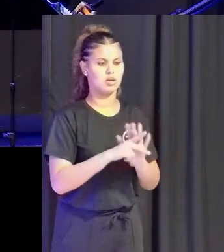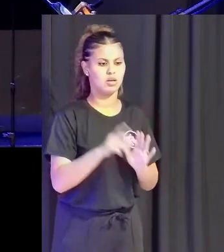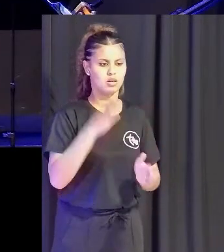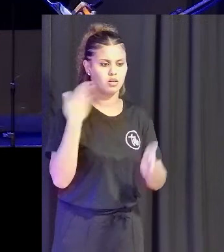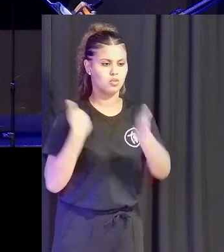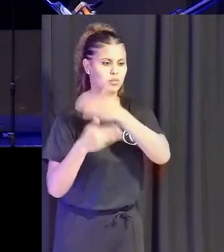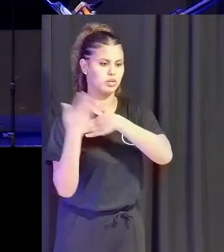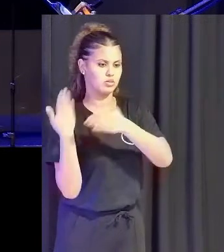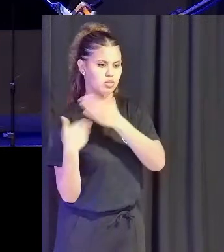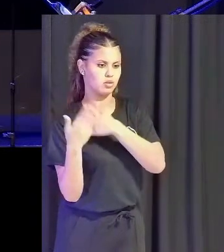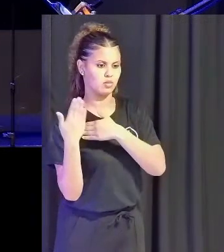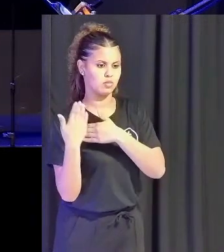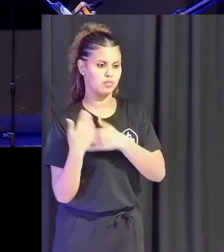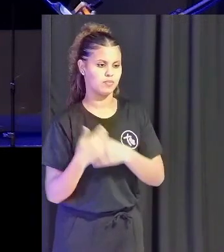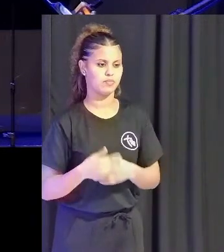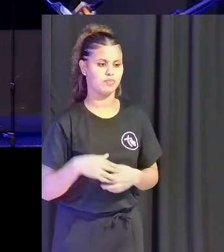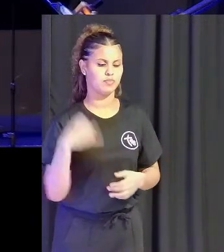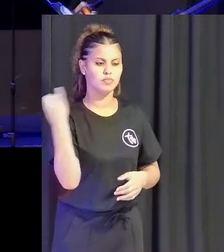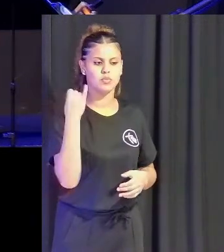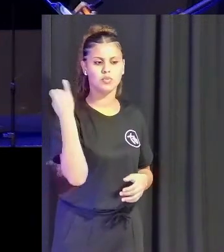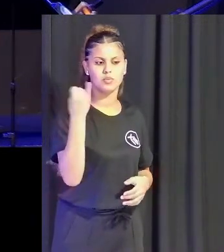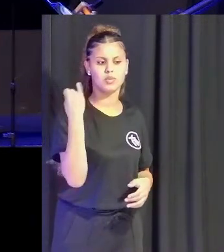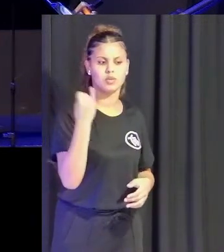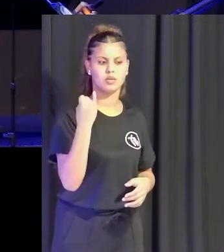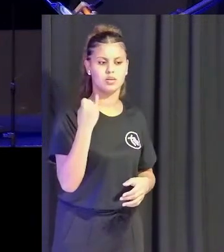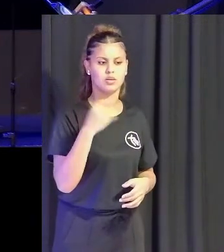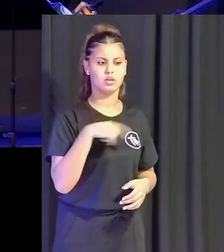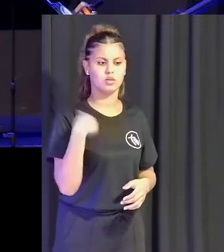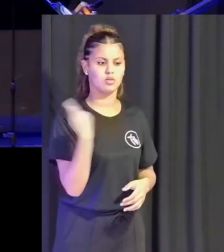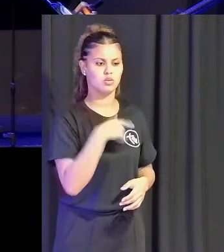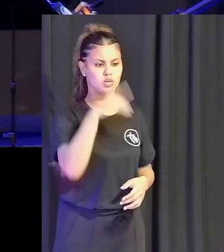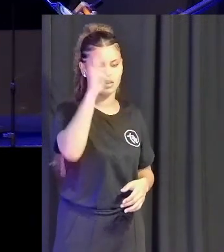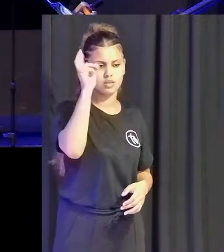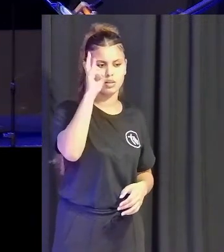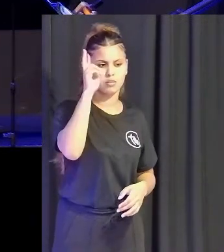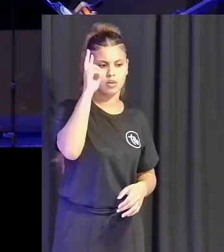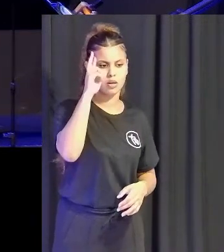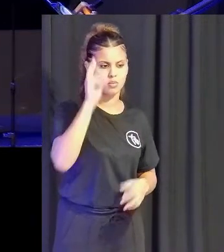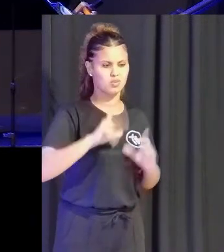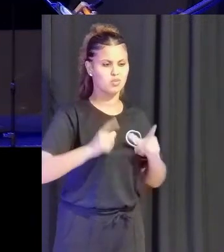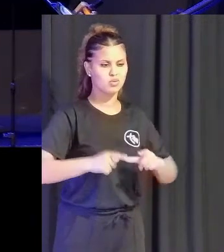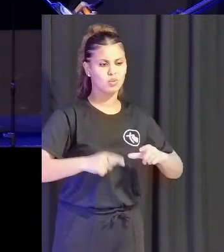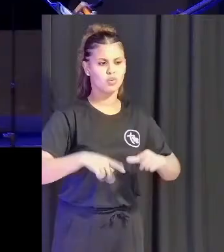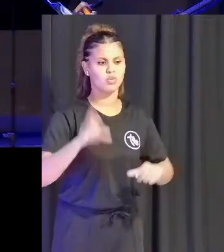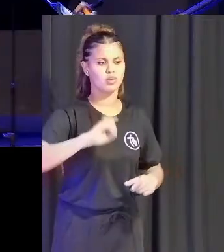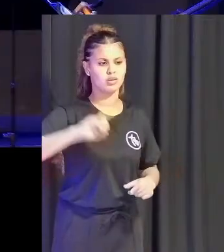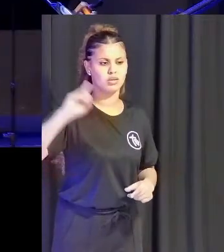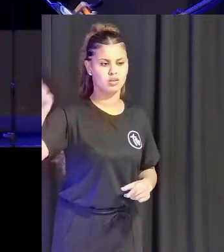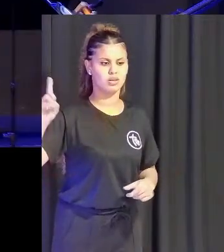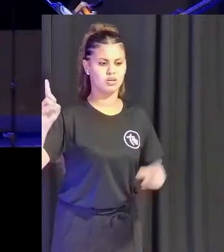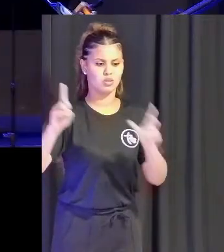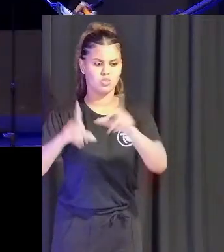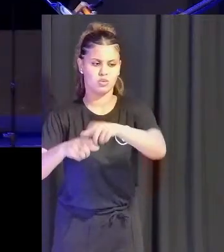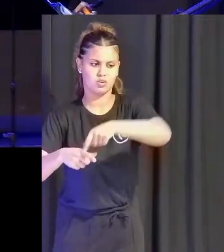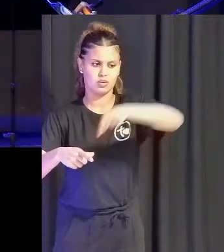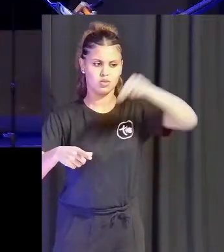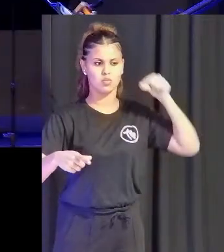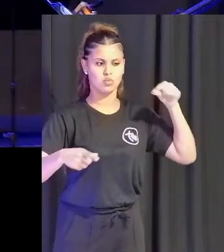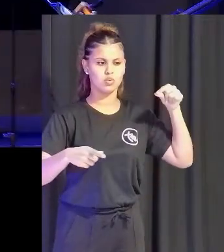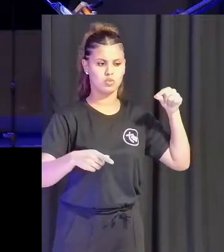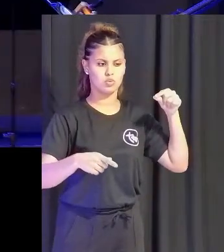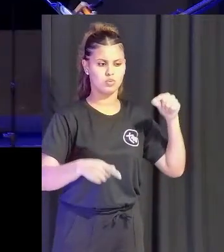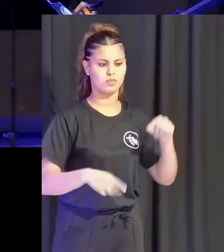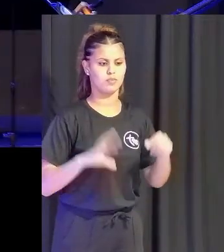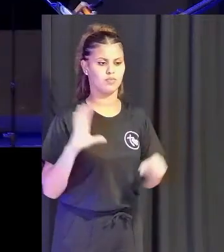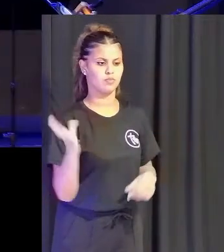lembrar onde Deus nos tirou, de onde Deus nos resgatou. E mais adiante